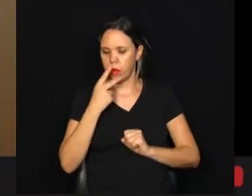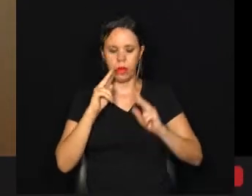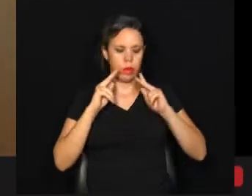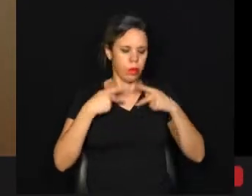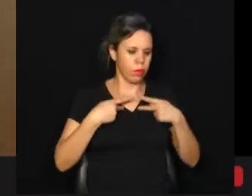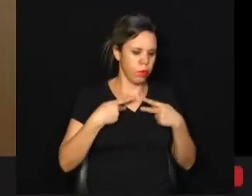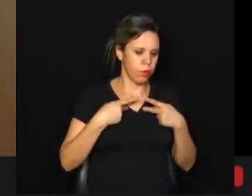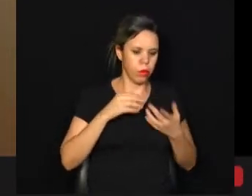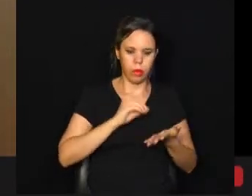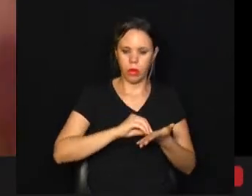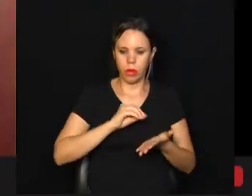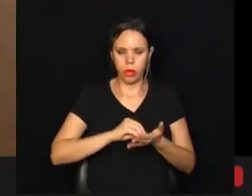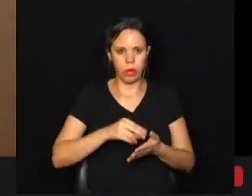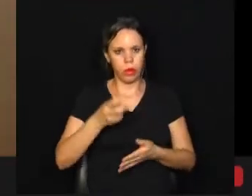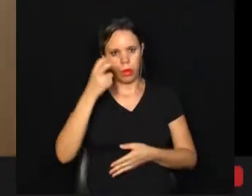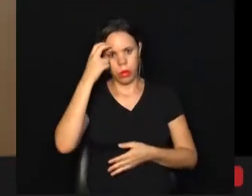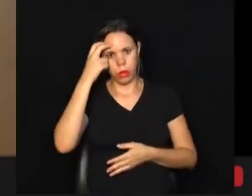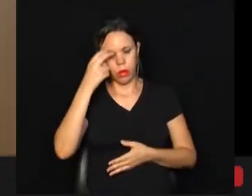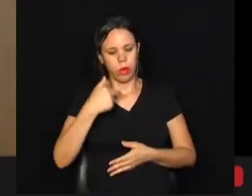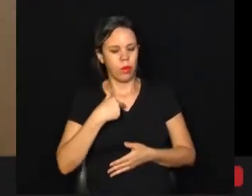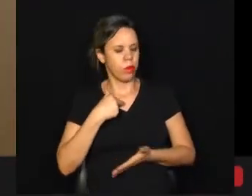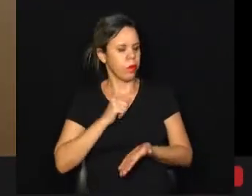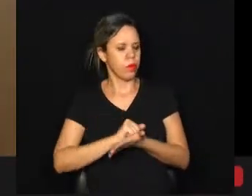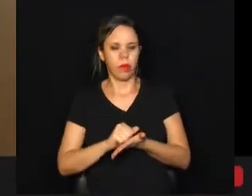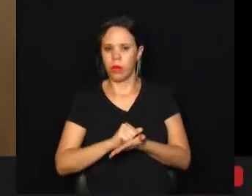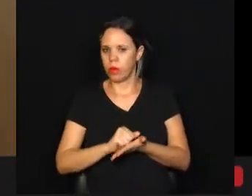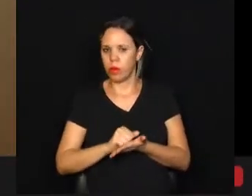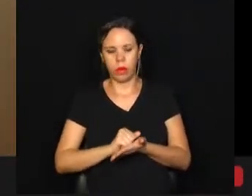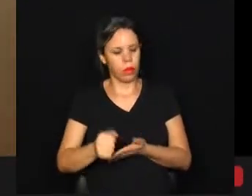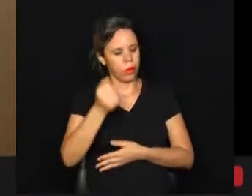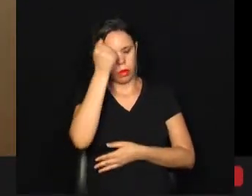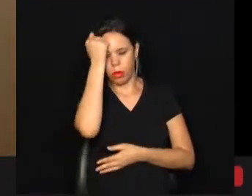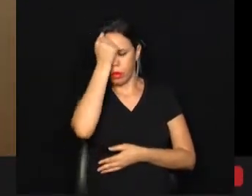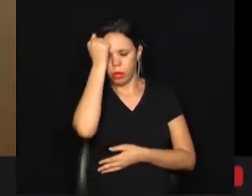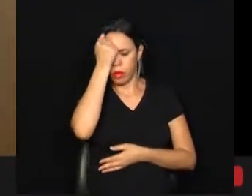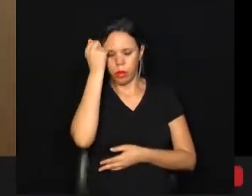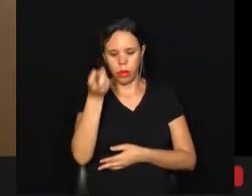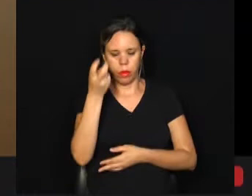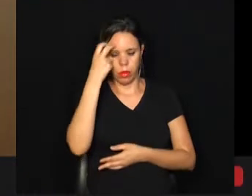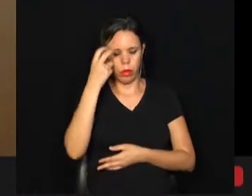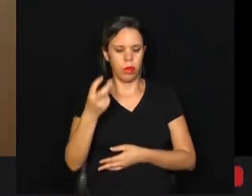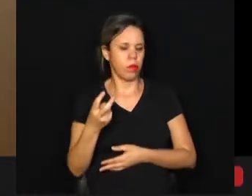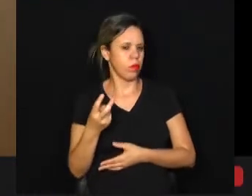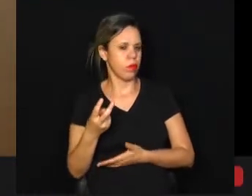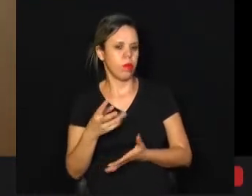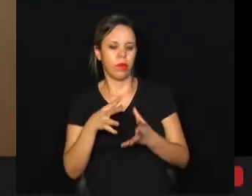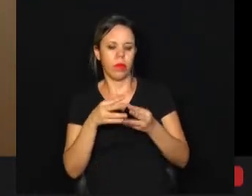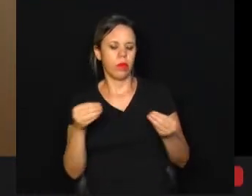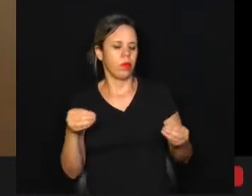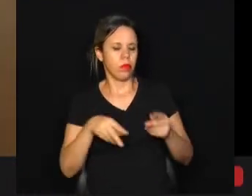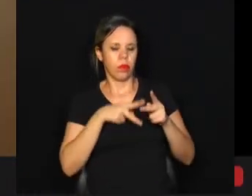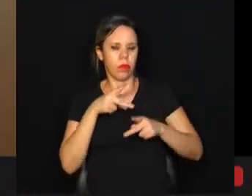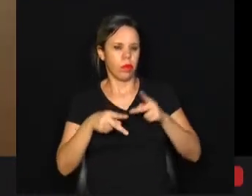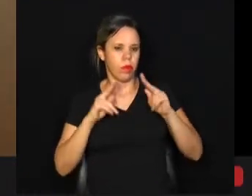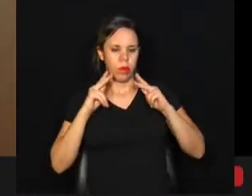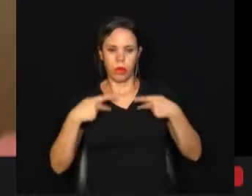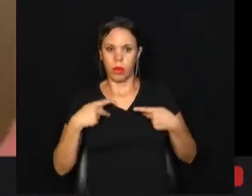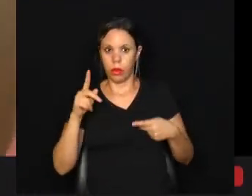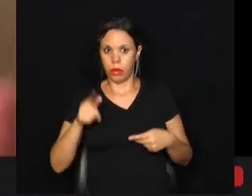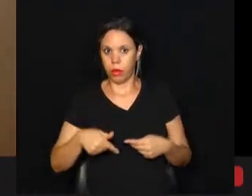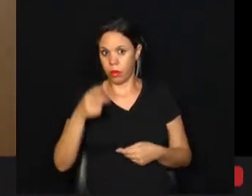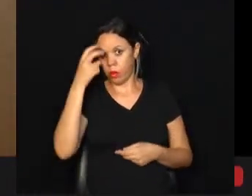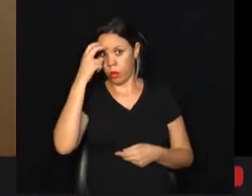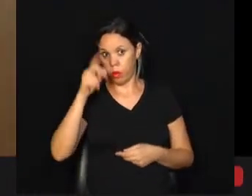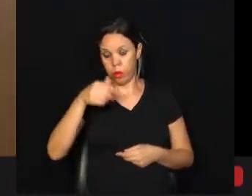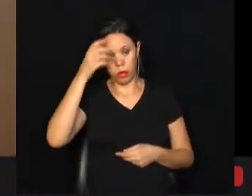sem falar em cultura. Não dá para apagar a cultura sem apagar a humanidade. Porque a cultura é